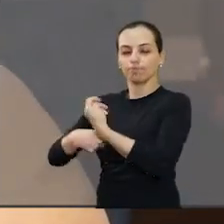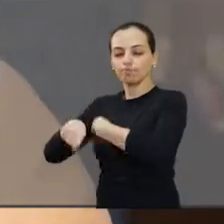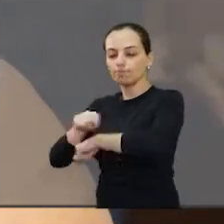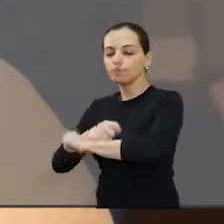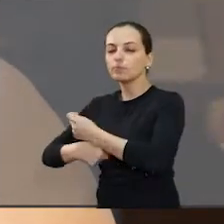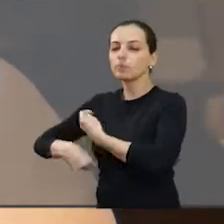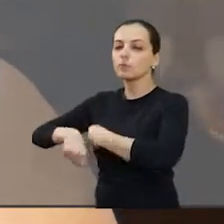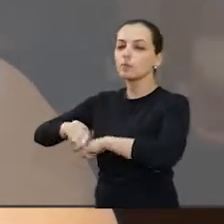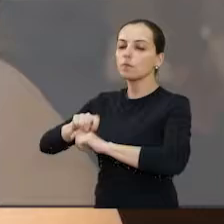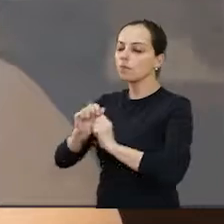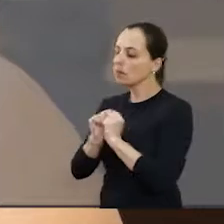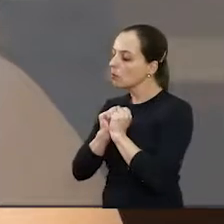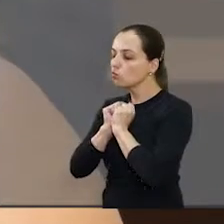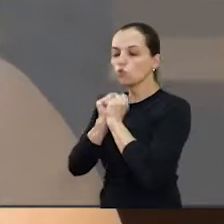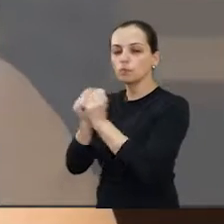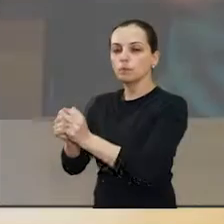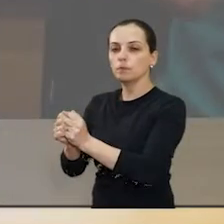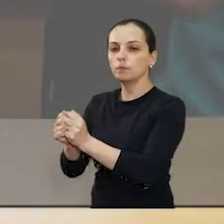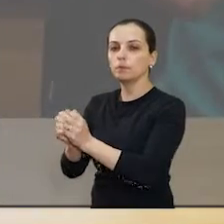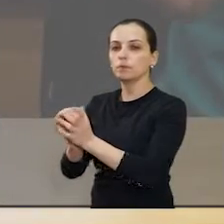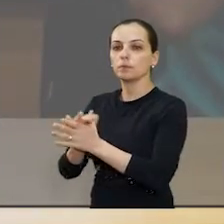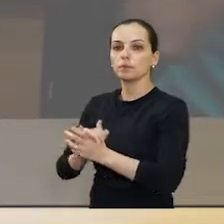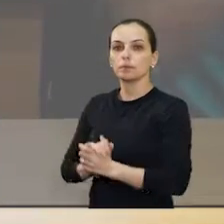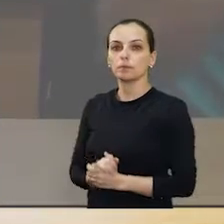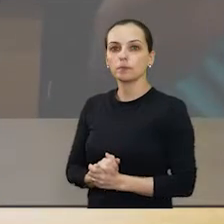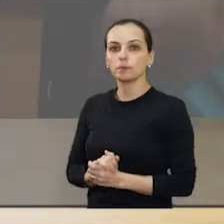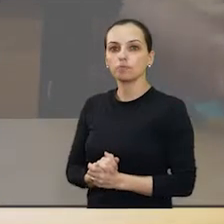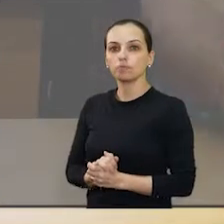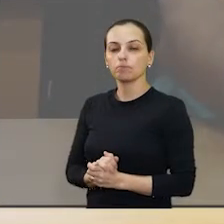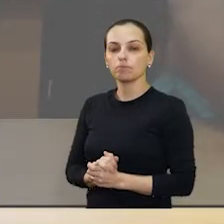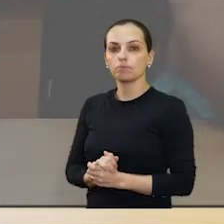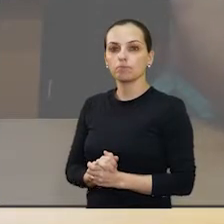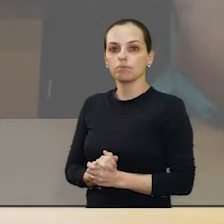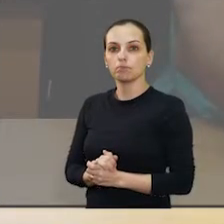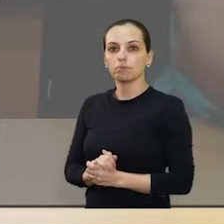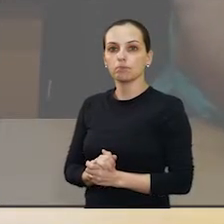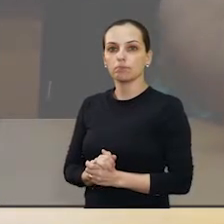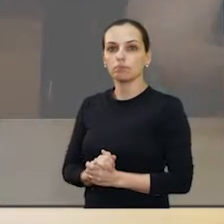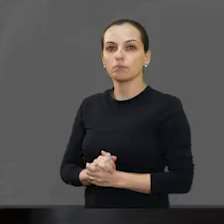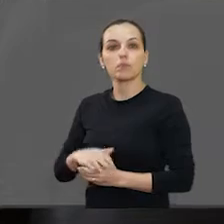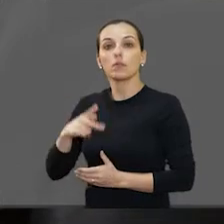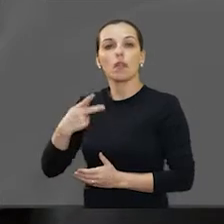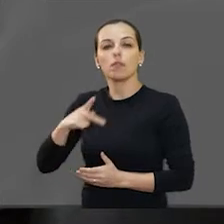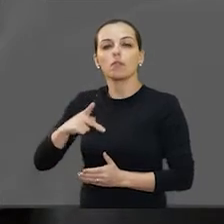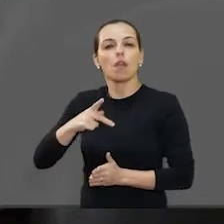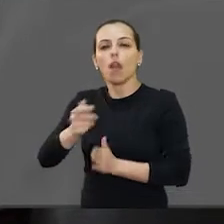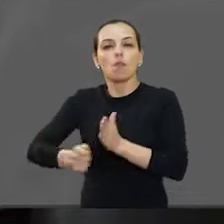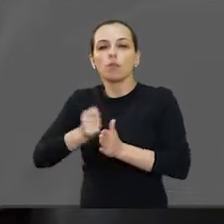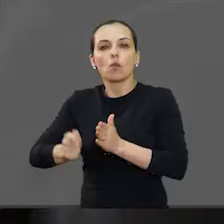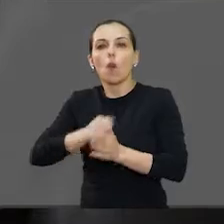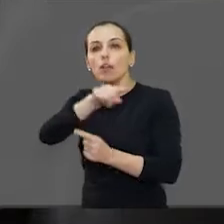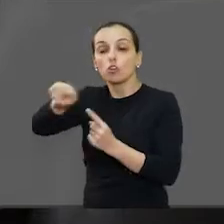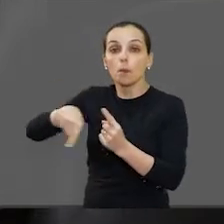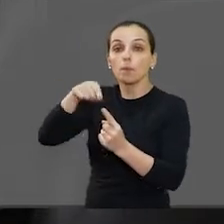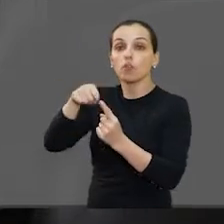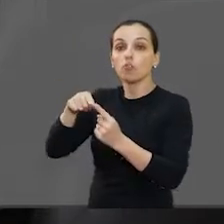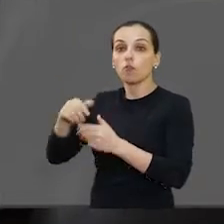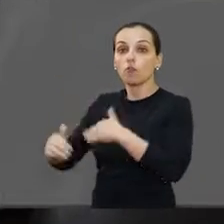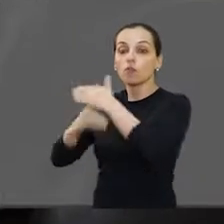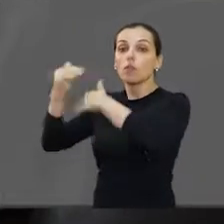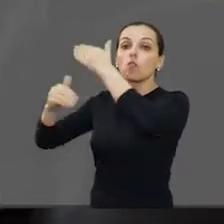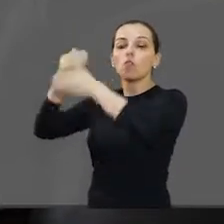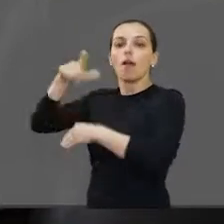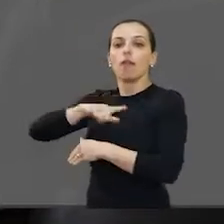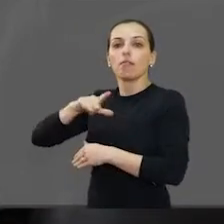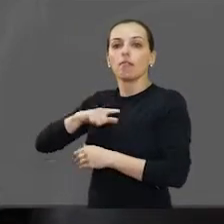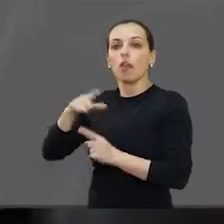desenvolver feiras de negócios, de forma sempre coletiva. Em Araraquara a gente tem a coordenadoria, hoje a gente está